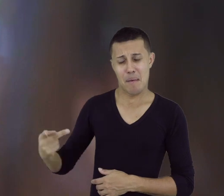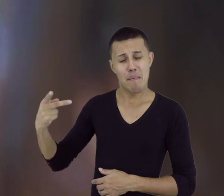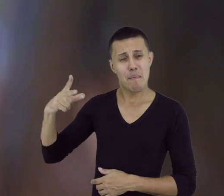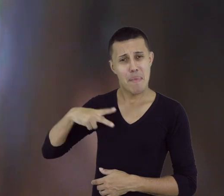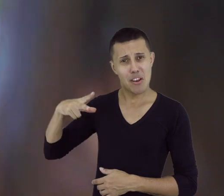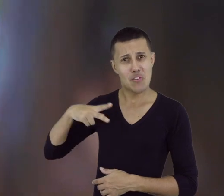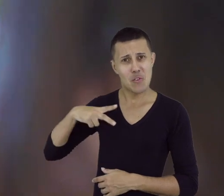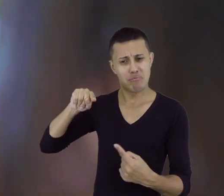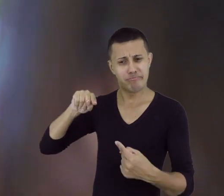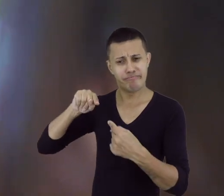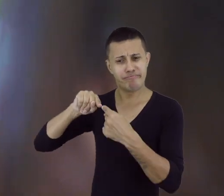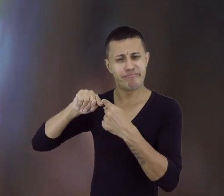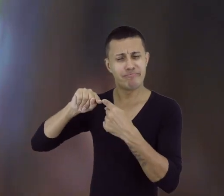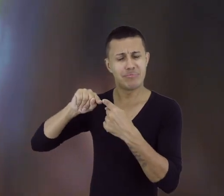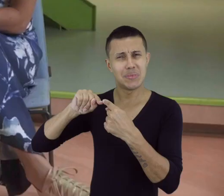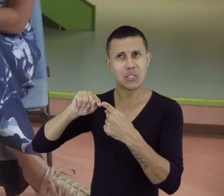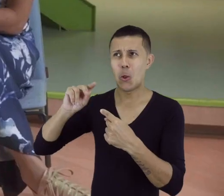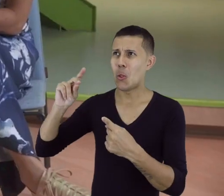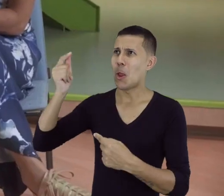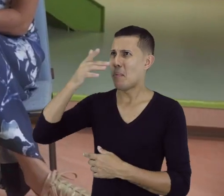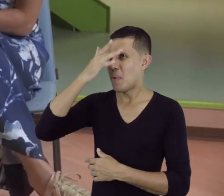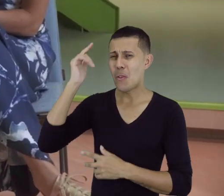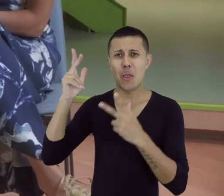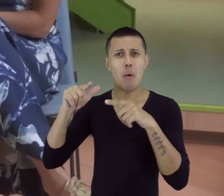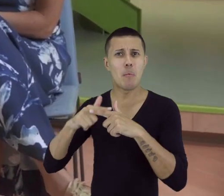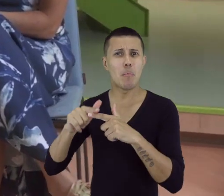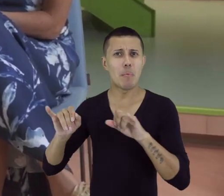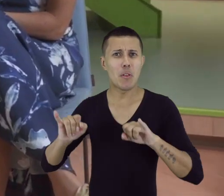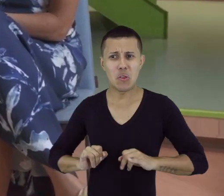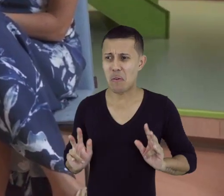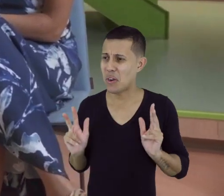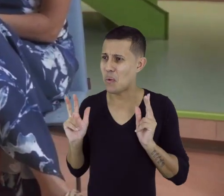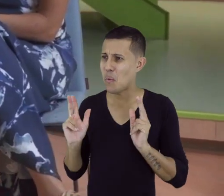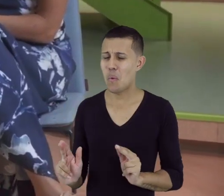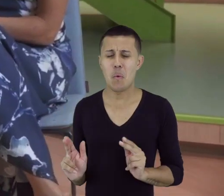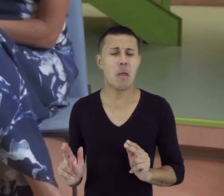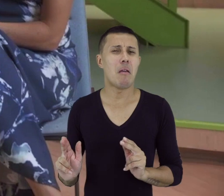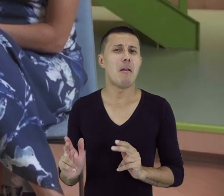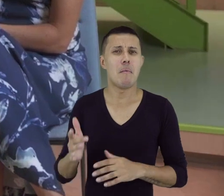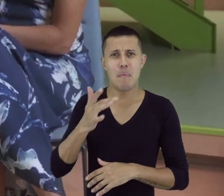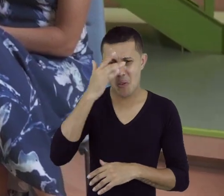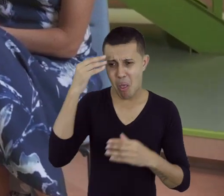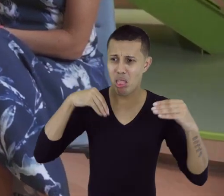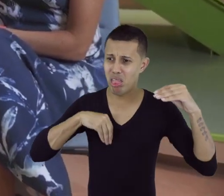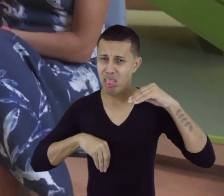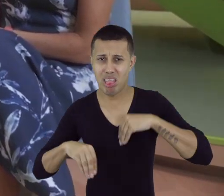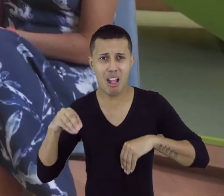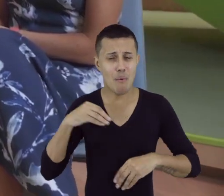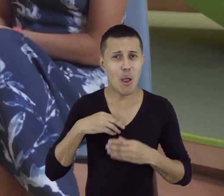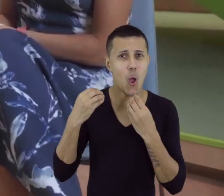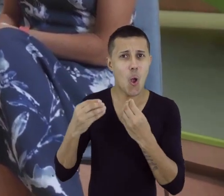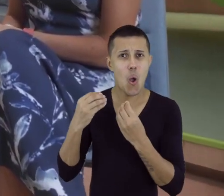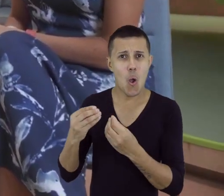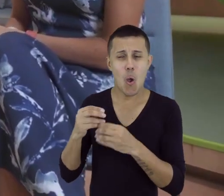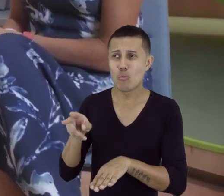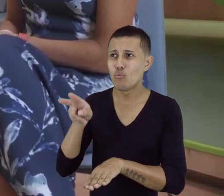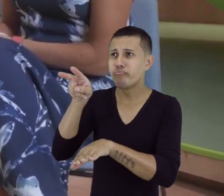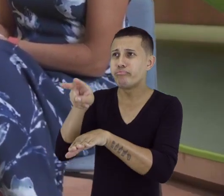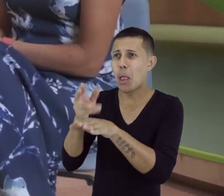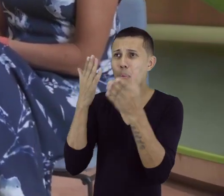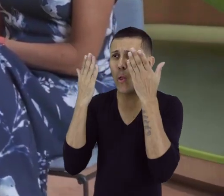pessoal se conectou tão forte com... Putz, tem mais gente que passa por isso, tem mais gente sofrendo, tem mais gente que teve depressão e que não sabe como chegar